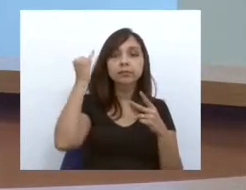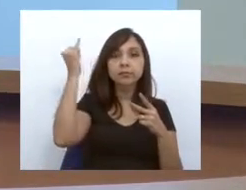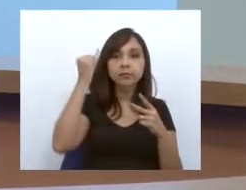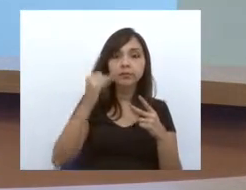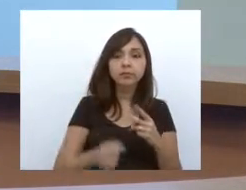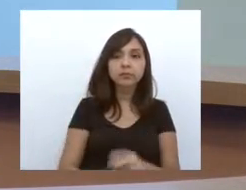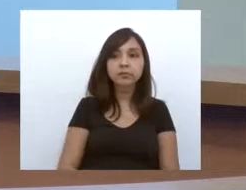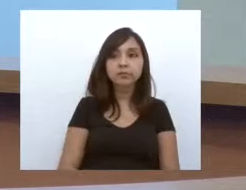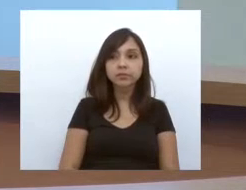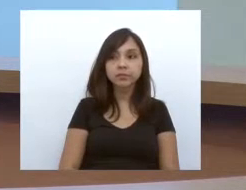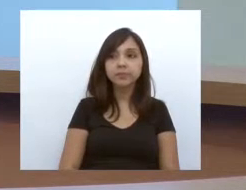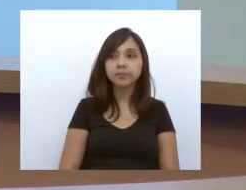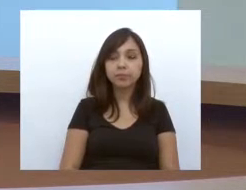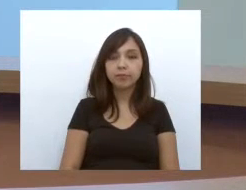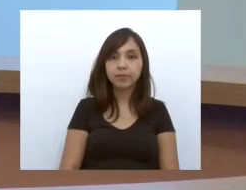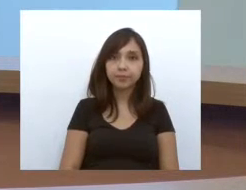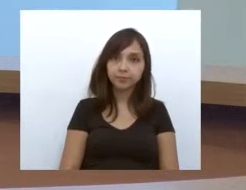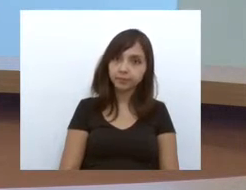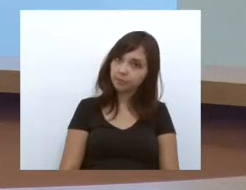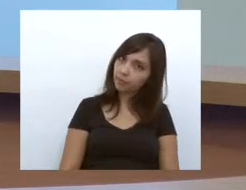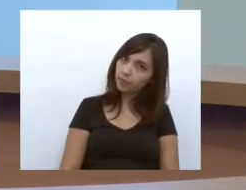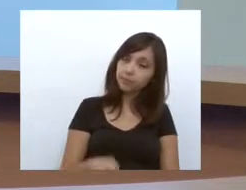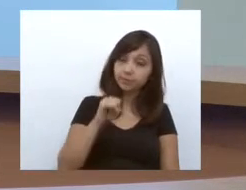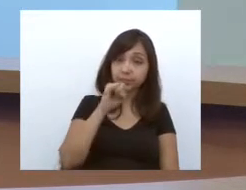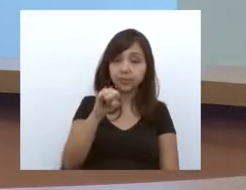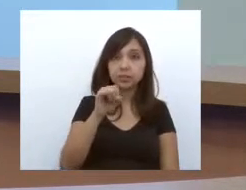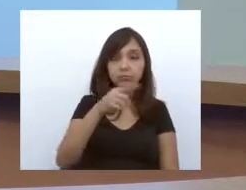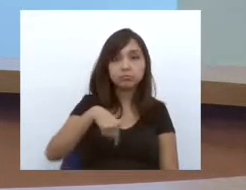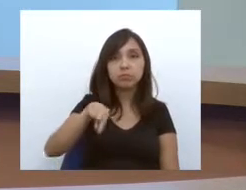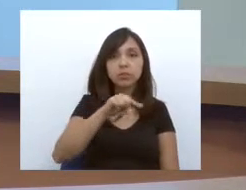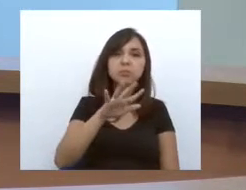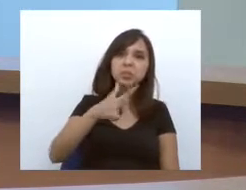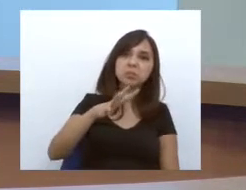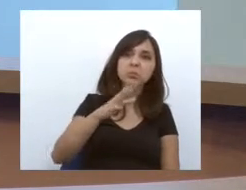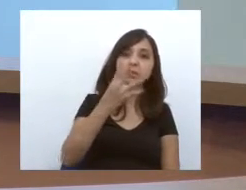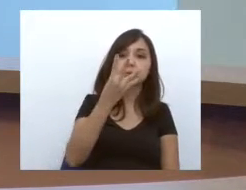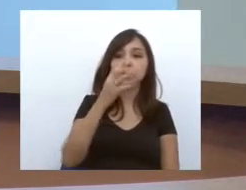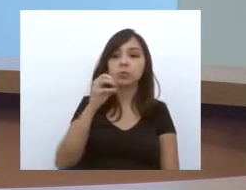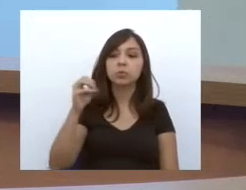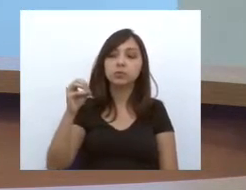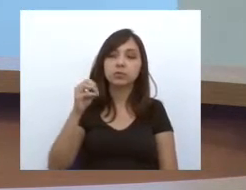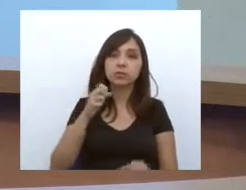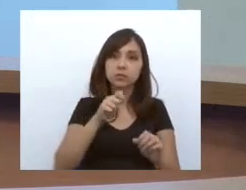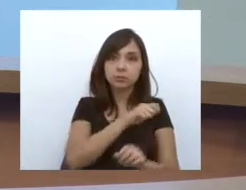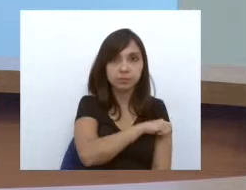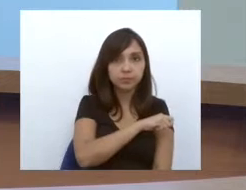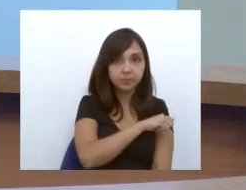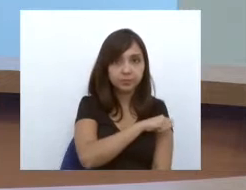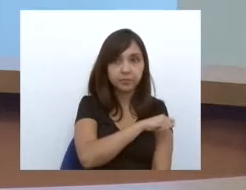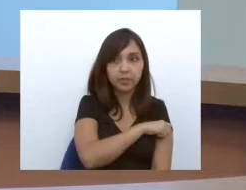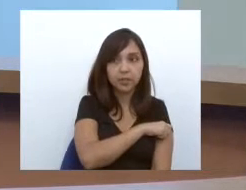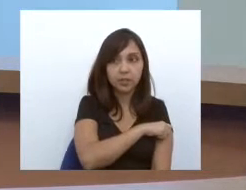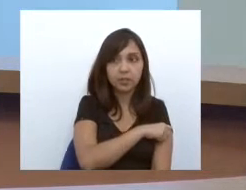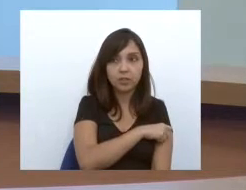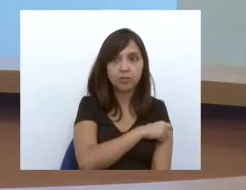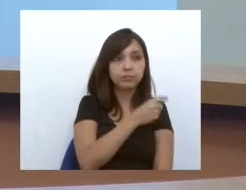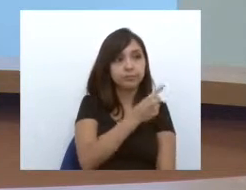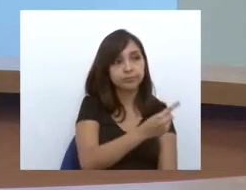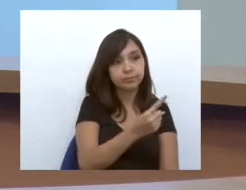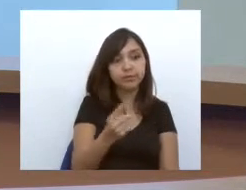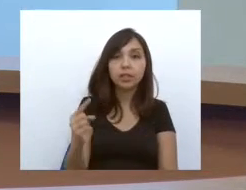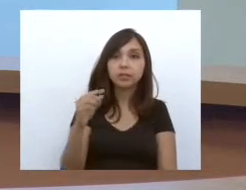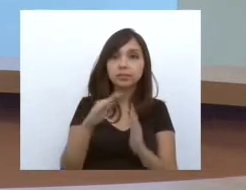importantíssima. Se nós tivermos uma média de 400 alunos por